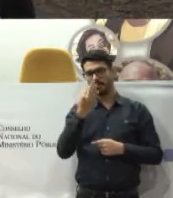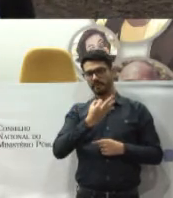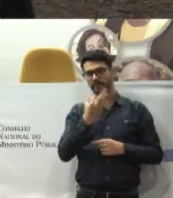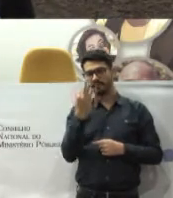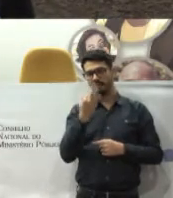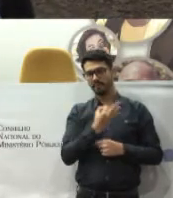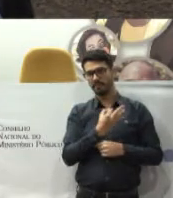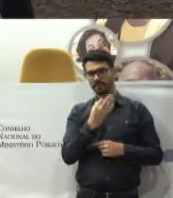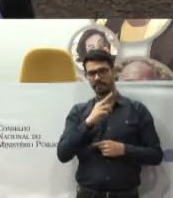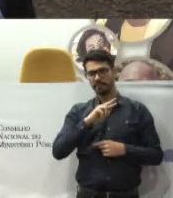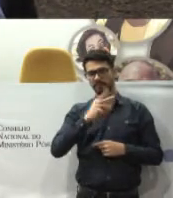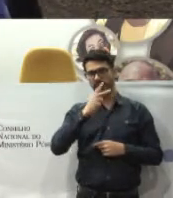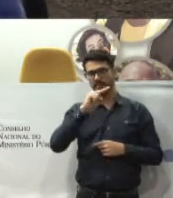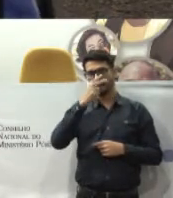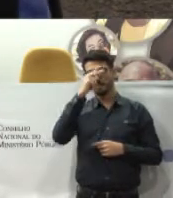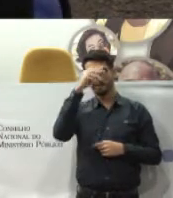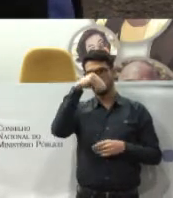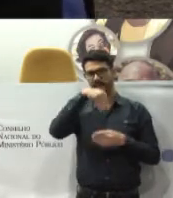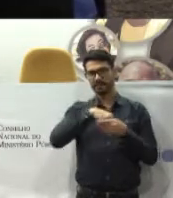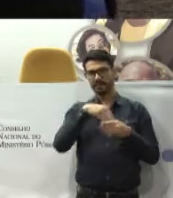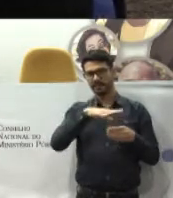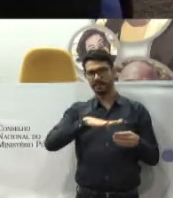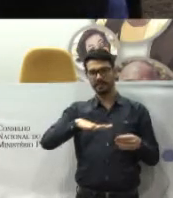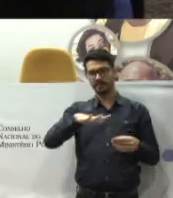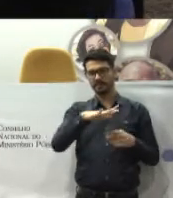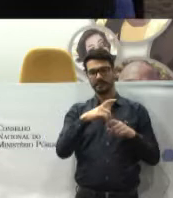19% de inflação na área médica. Então,